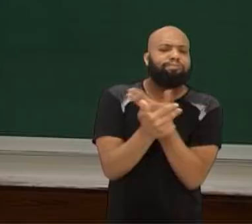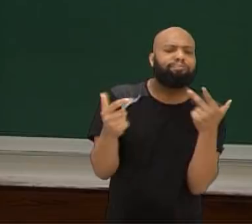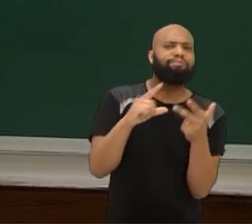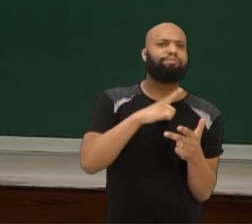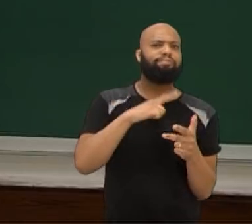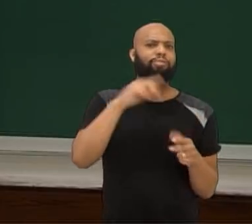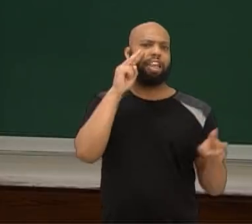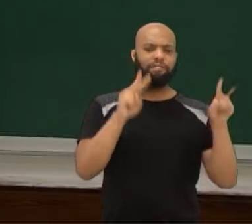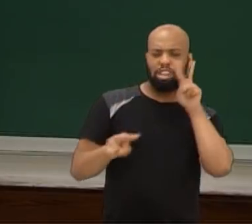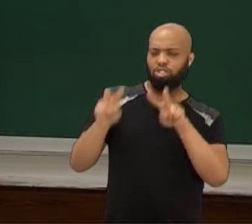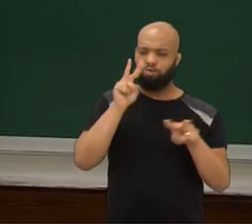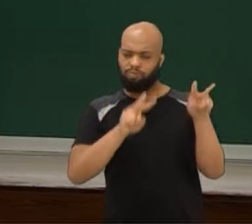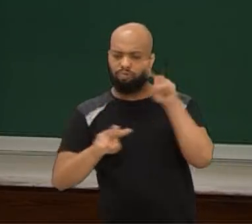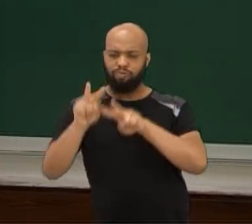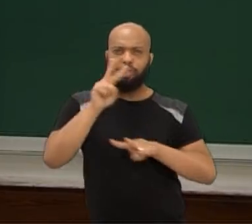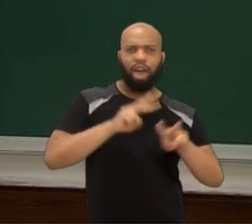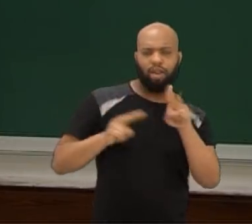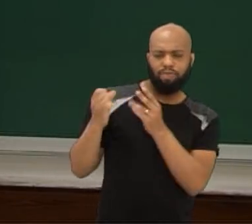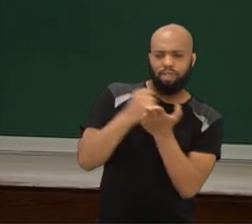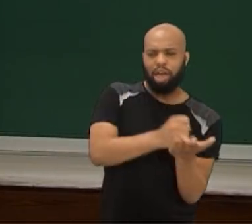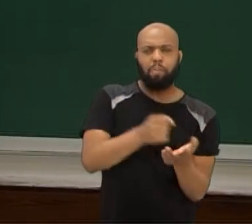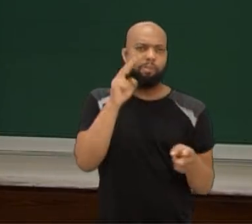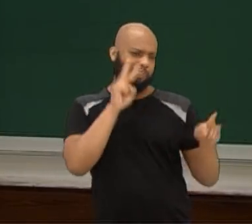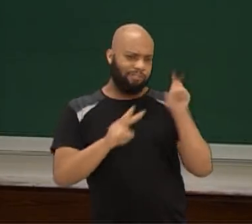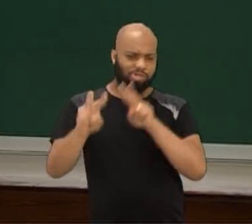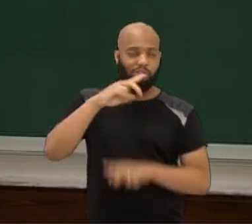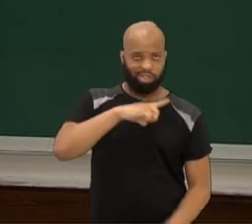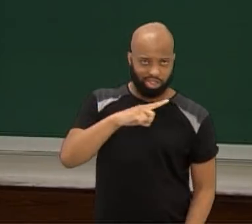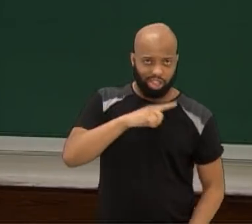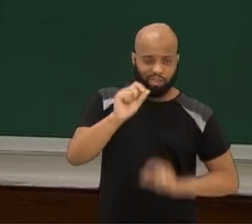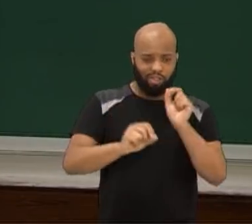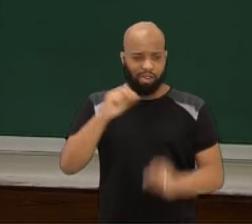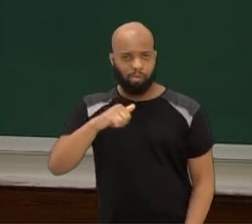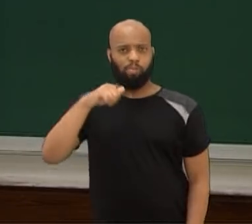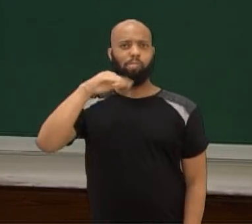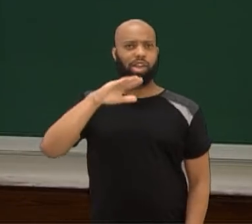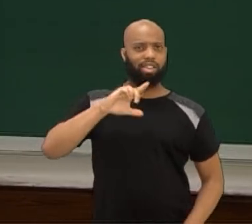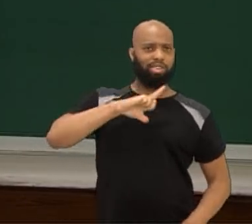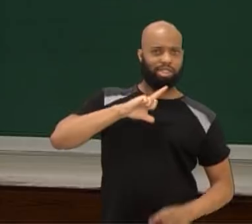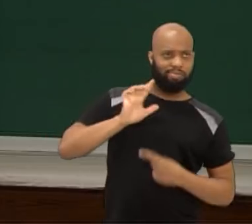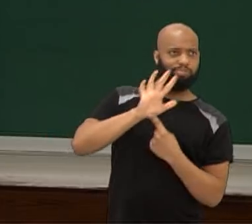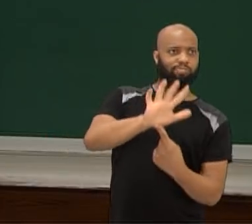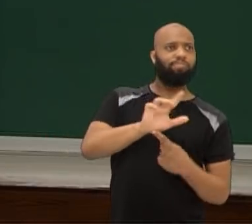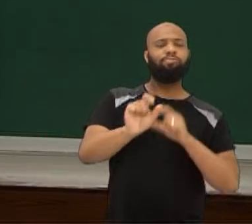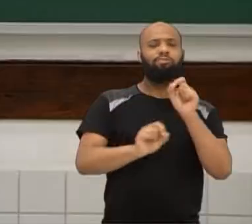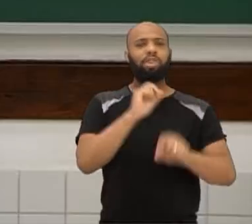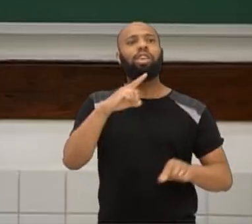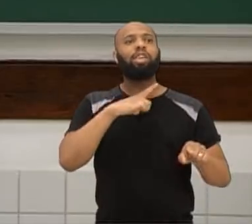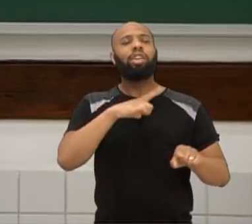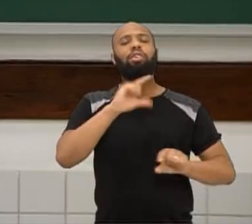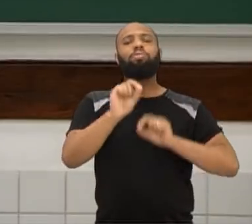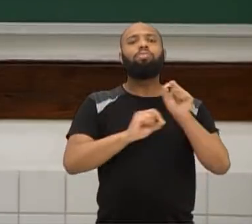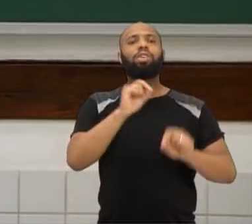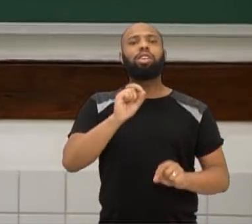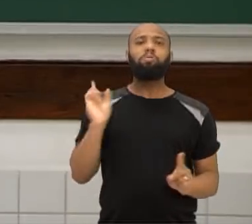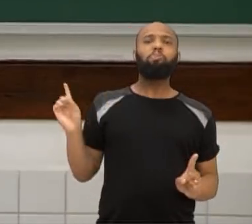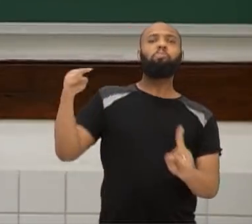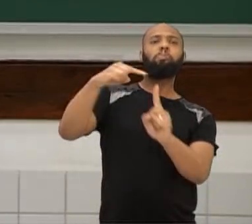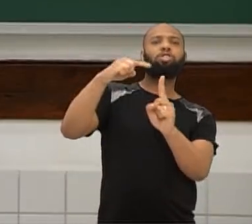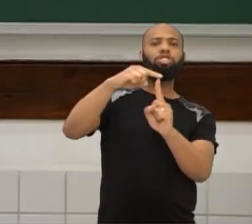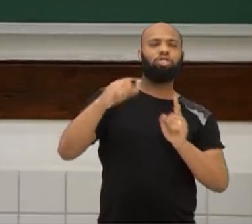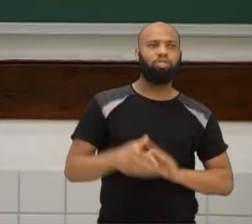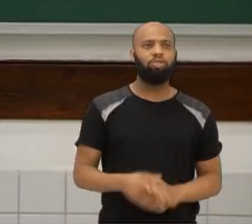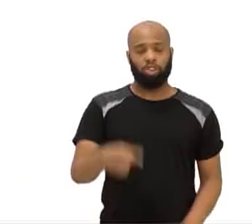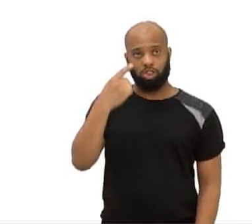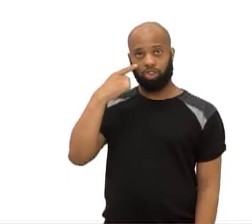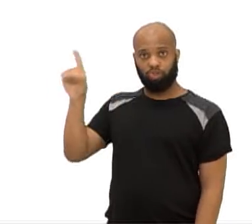de visual, um recurso visual? O que mais ele apresenta e qual será que é a intenção?